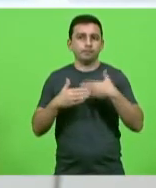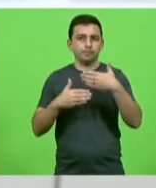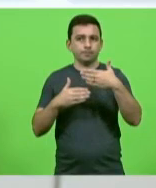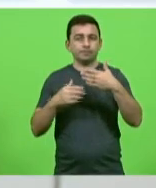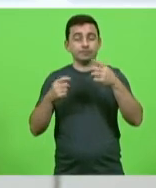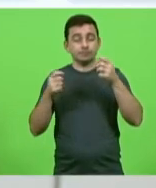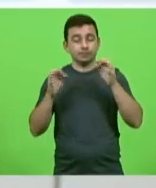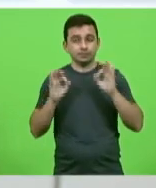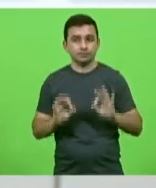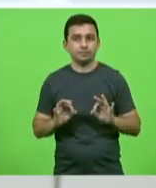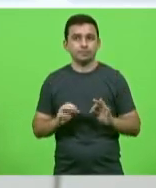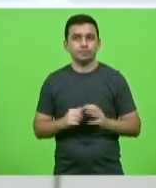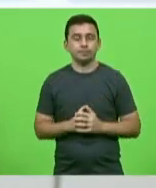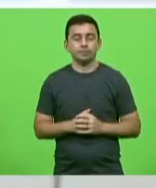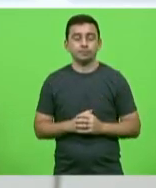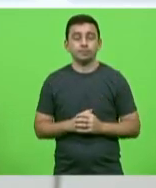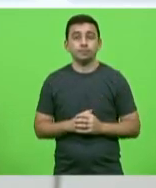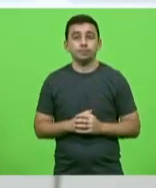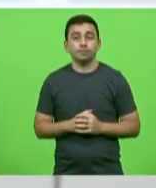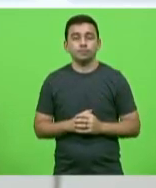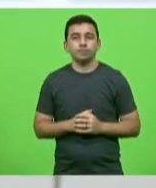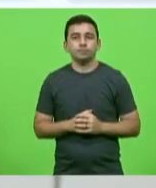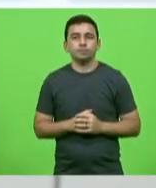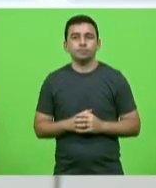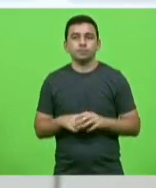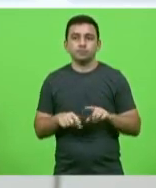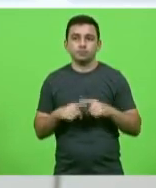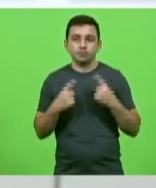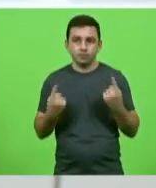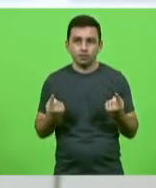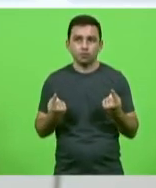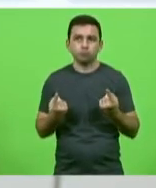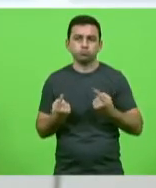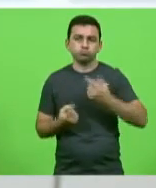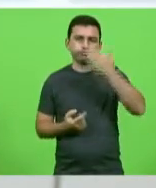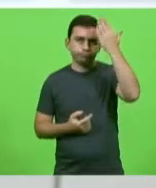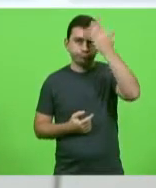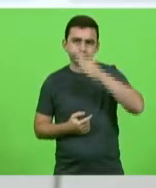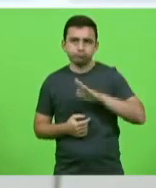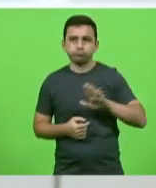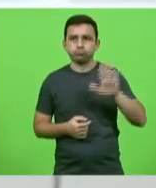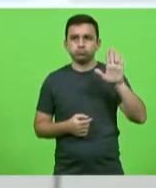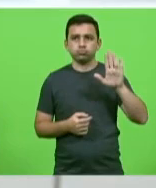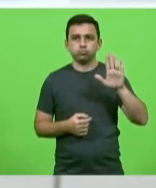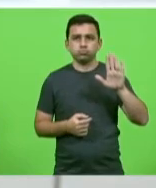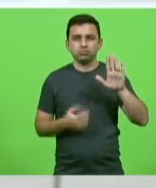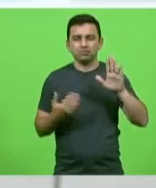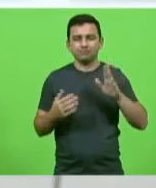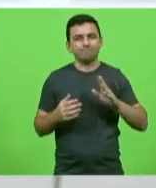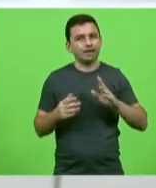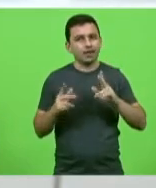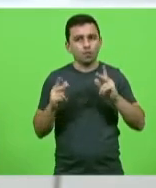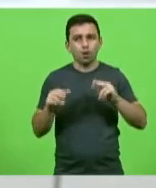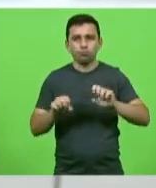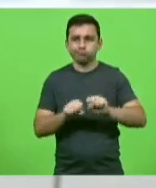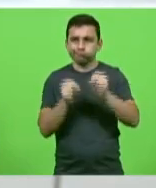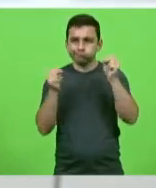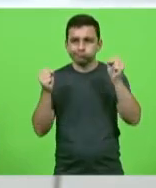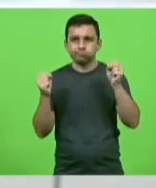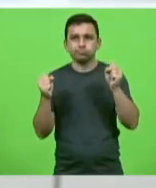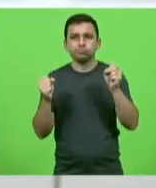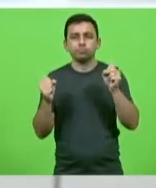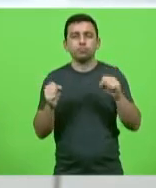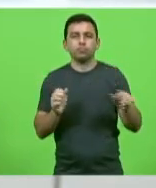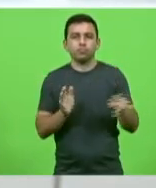concretizadas o certo é que o compromisso que o rompimento desse compromisso social mediante